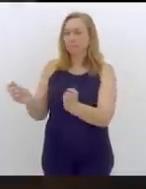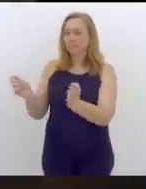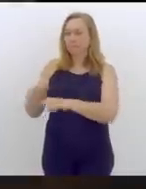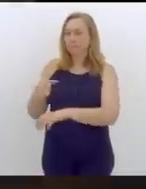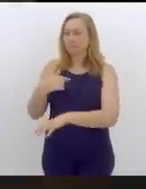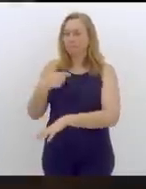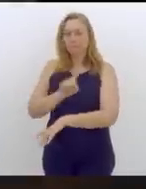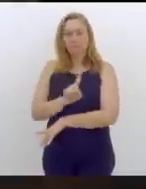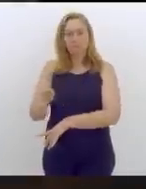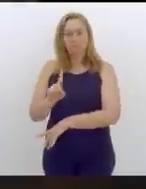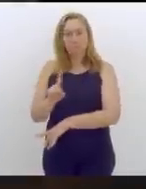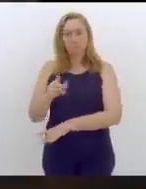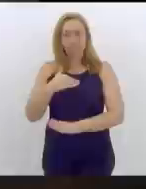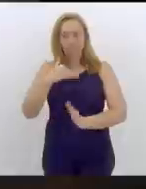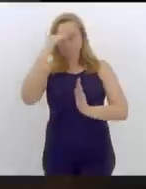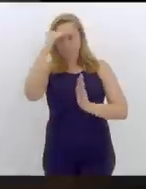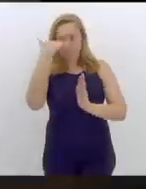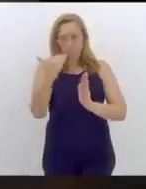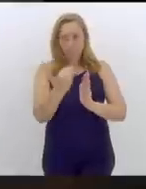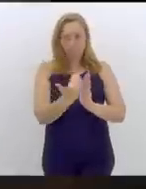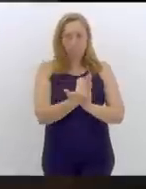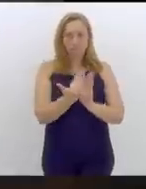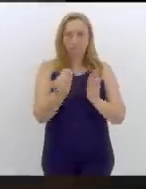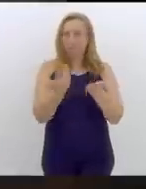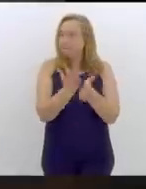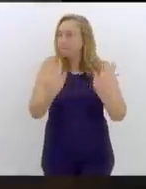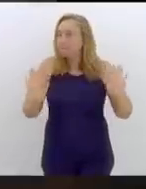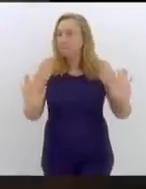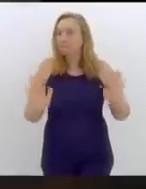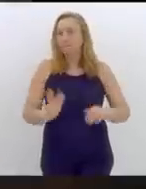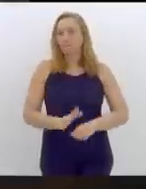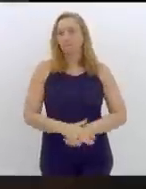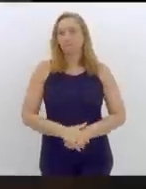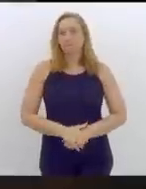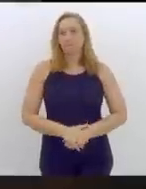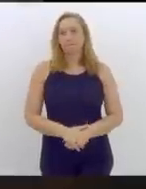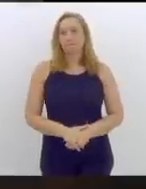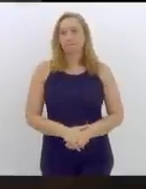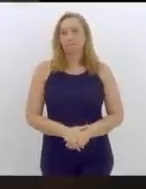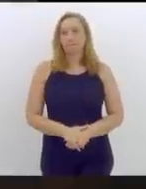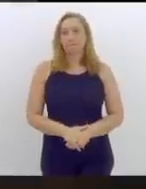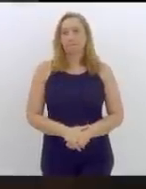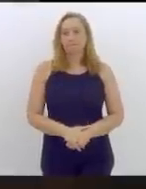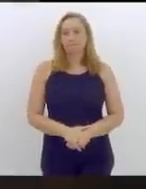eu cumpro determinação e ponto meu